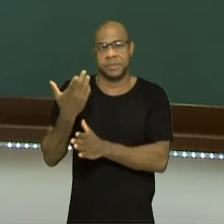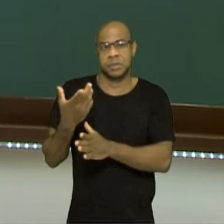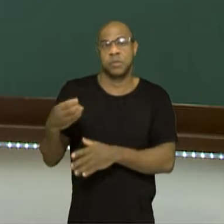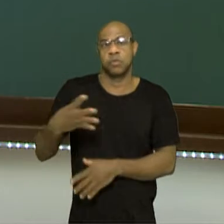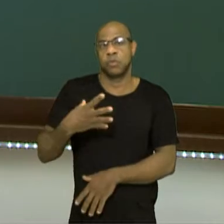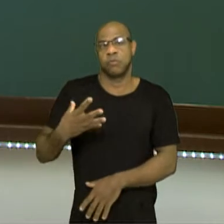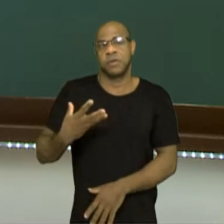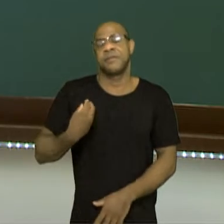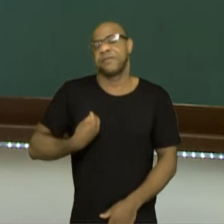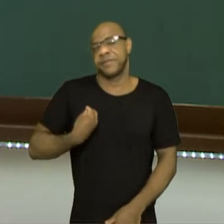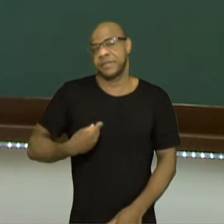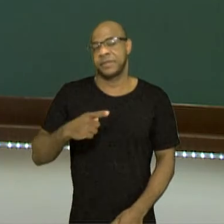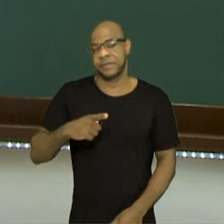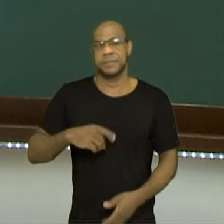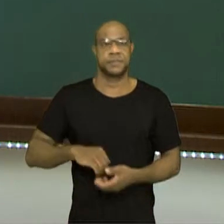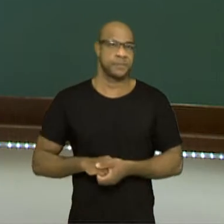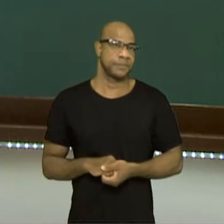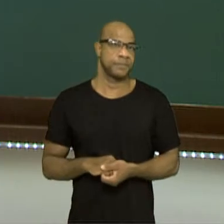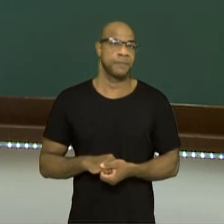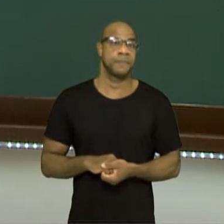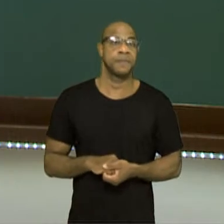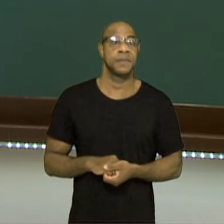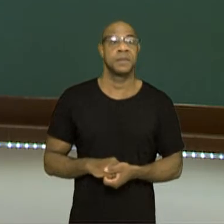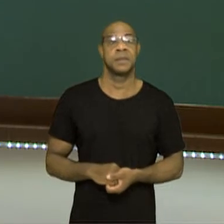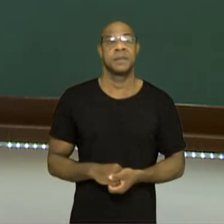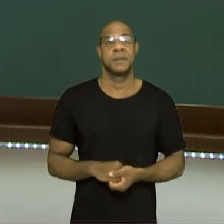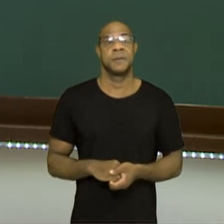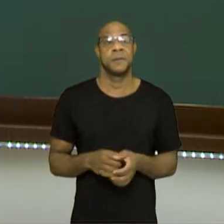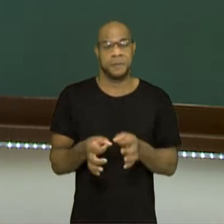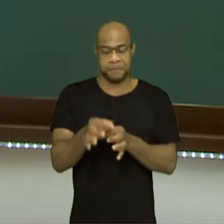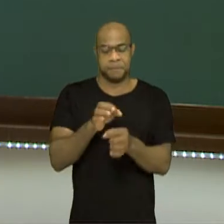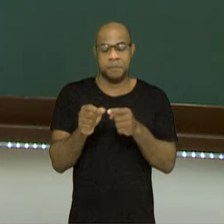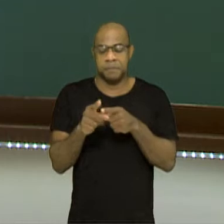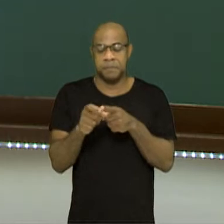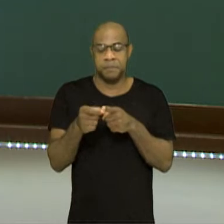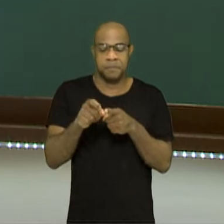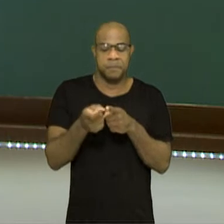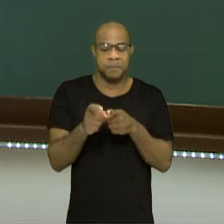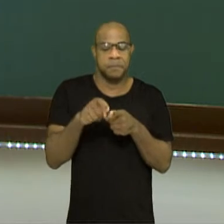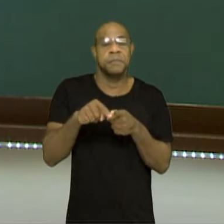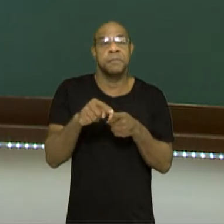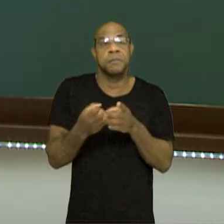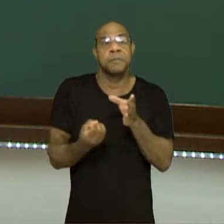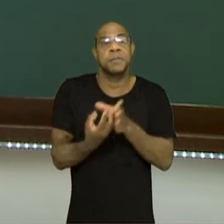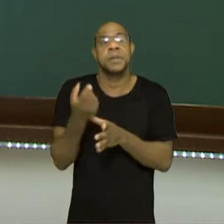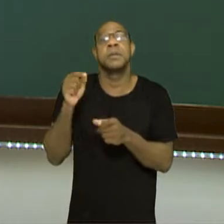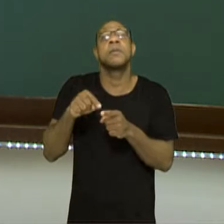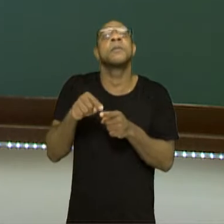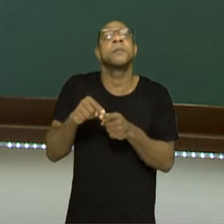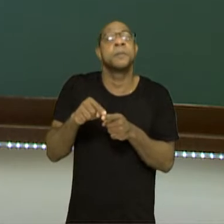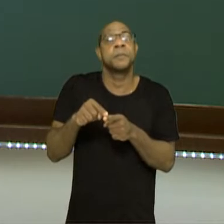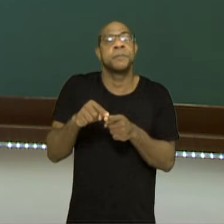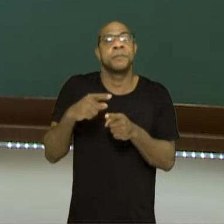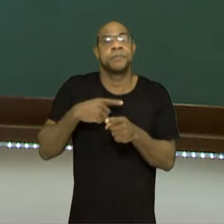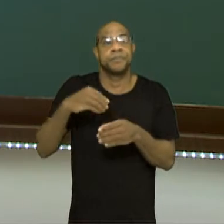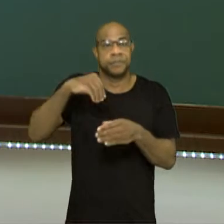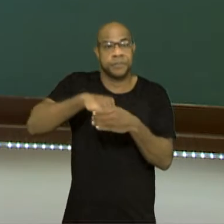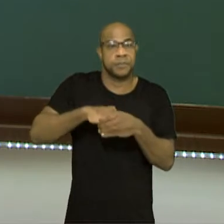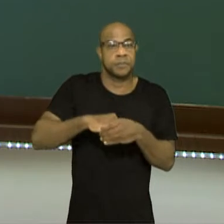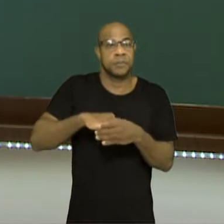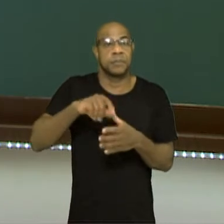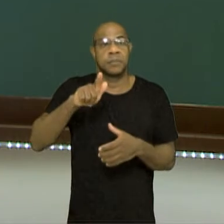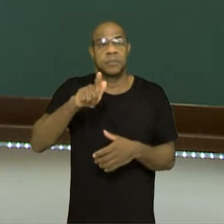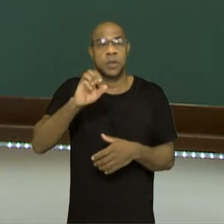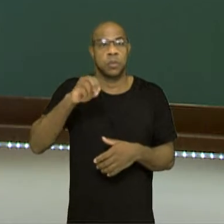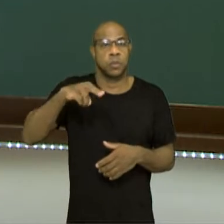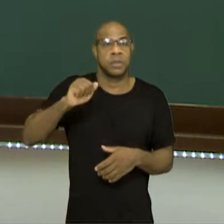ser. Os gametas, esses espermatozoides, eles são produzidos nas gônadas ou